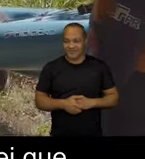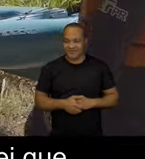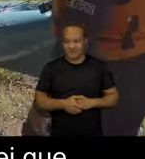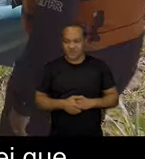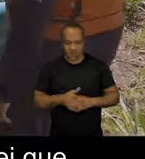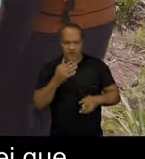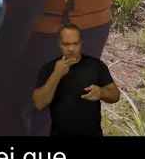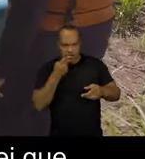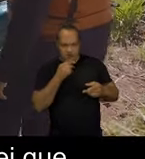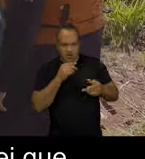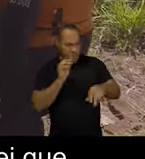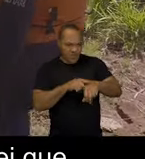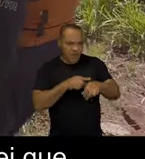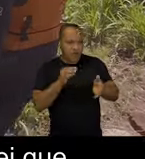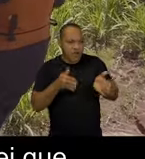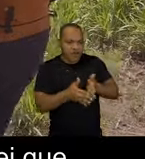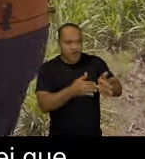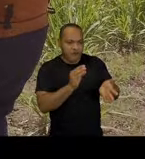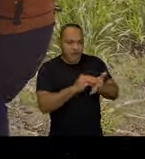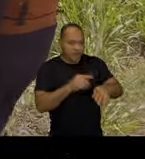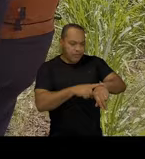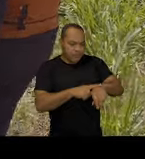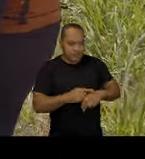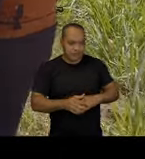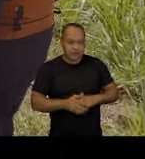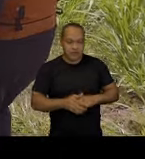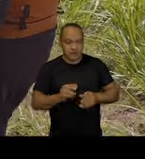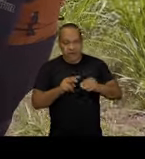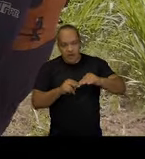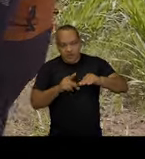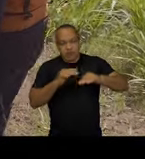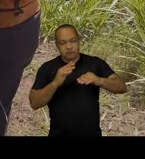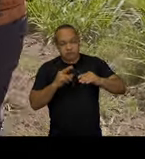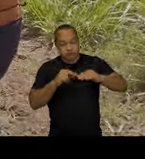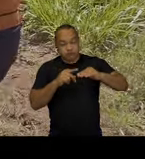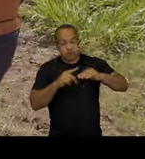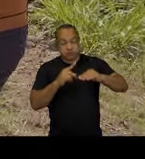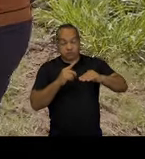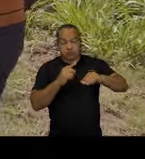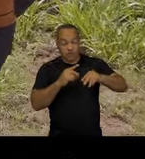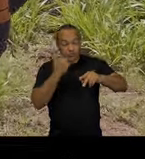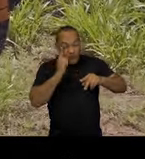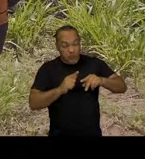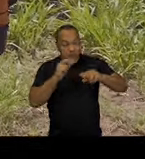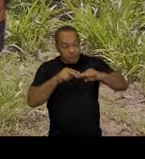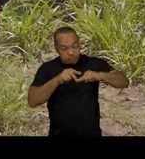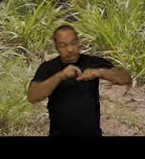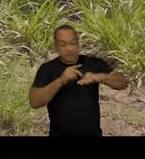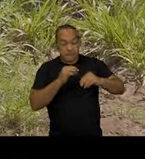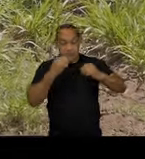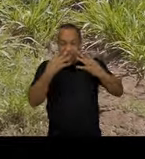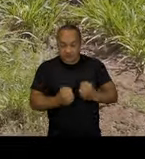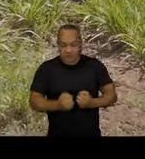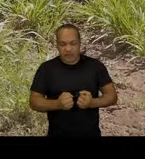Por isso que eu te falei que não ia dar, vai fazer o riacho hoje. Não, essa subida, aquele dia que nós, as duas vezes que nós ficamos sozinhos, sem o suporte,